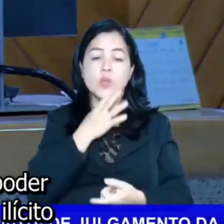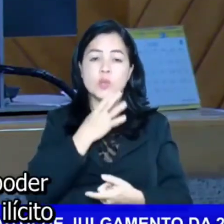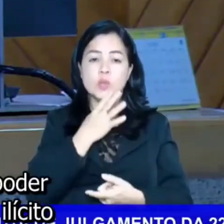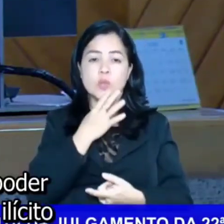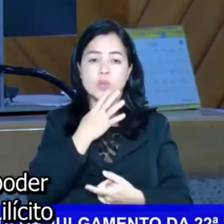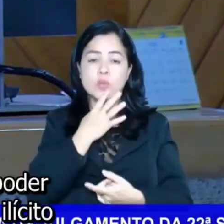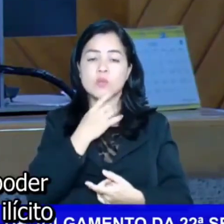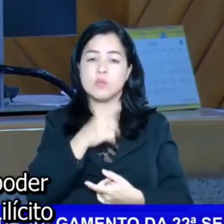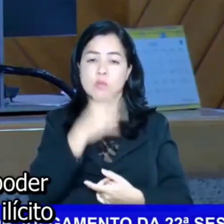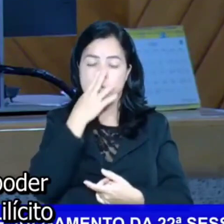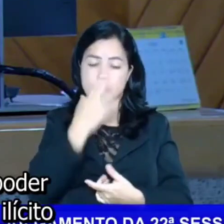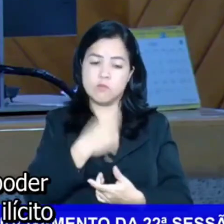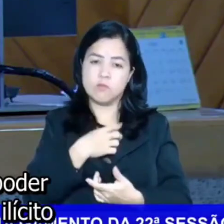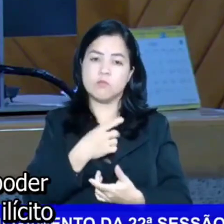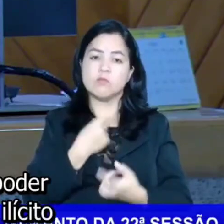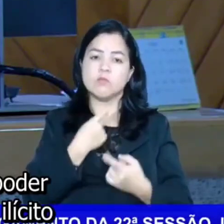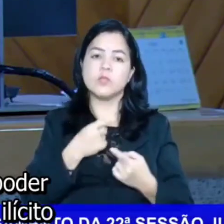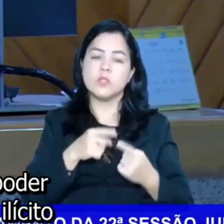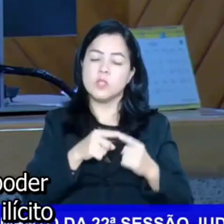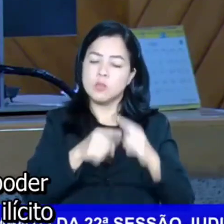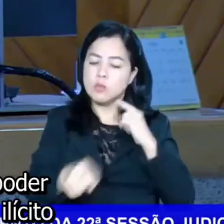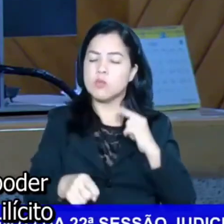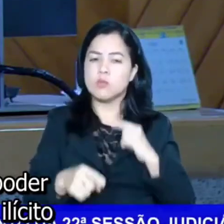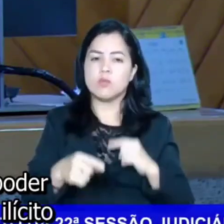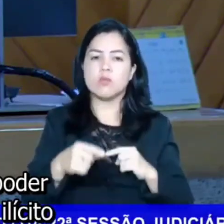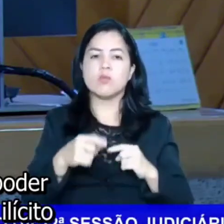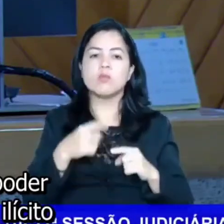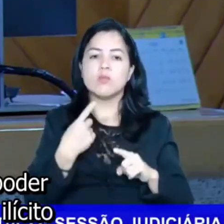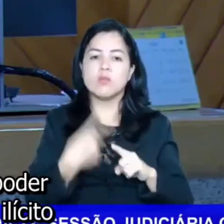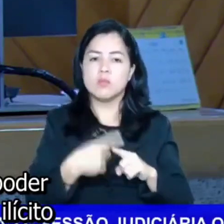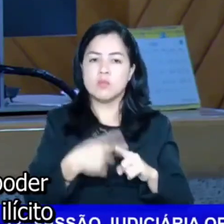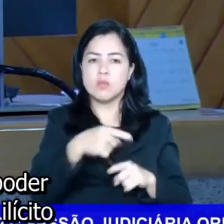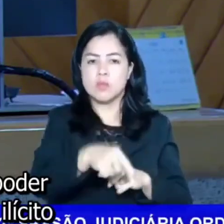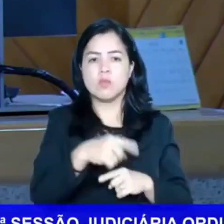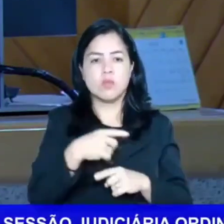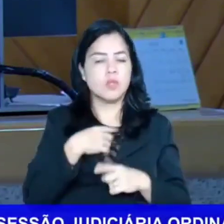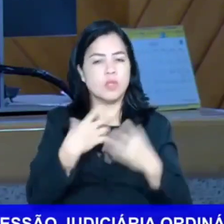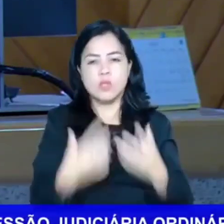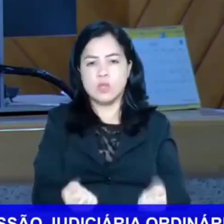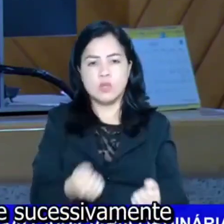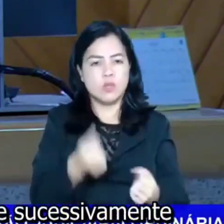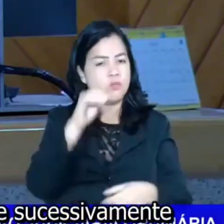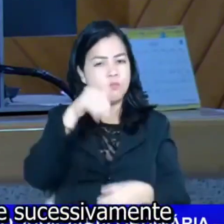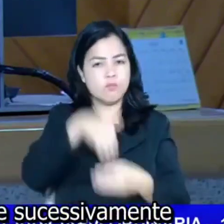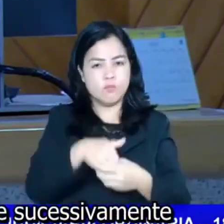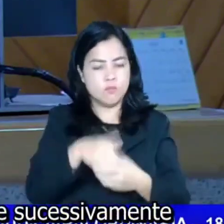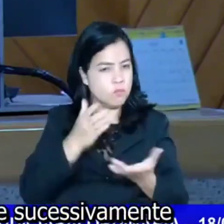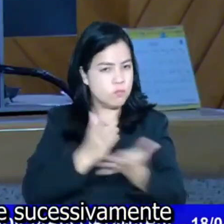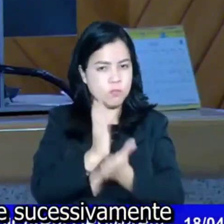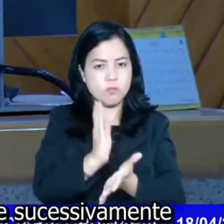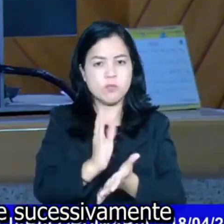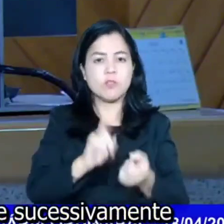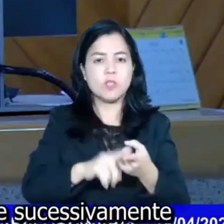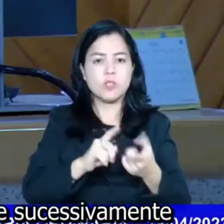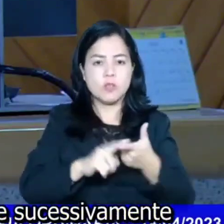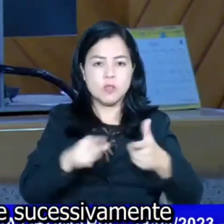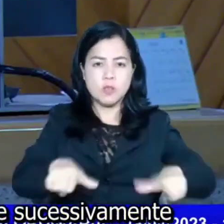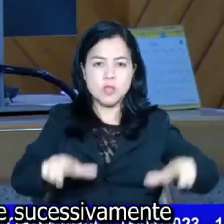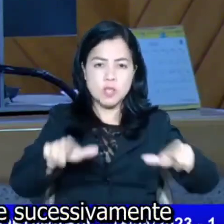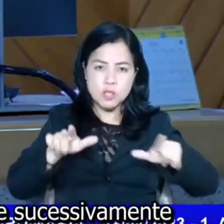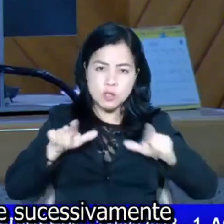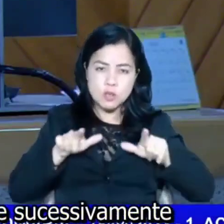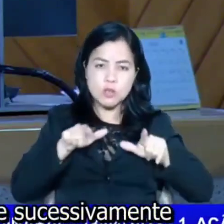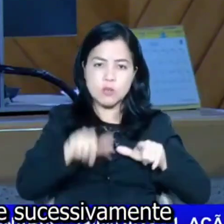poder econômico, inelegibilidade dos autores do ilícito, cassação do diploma da